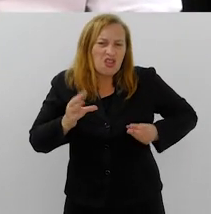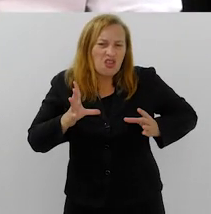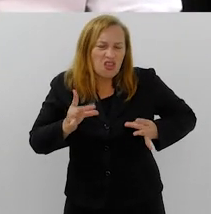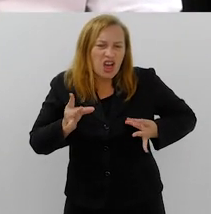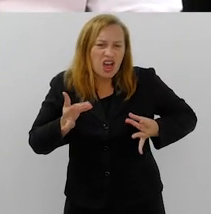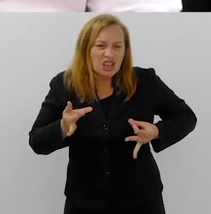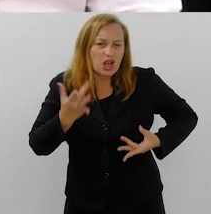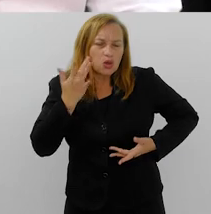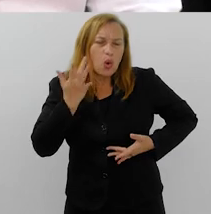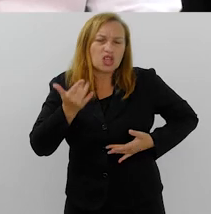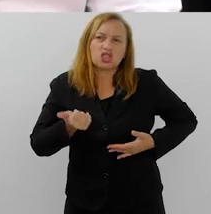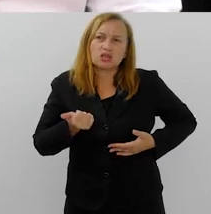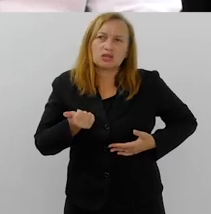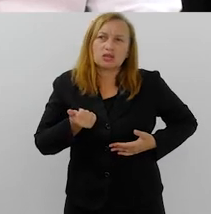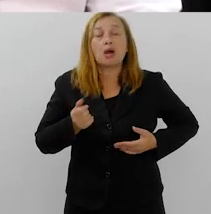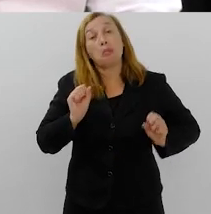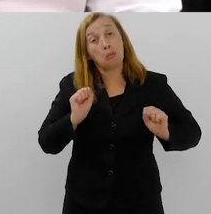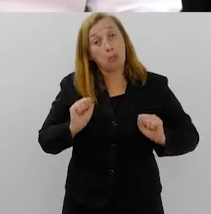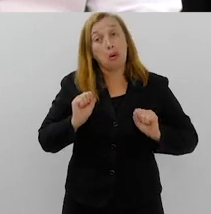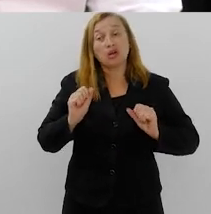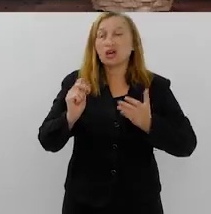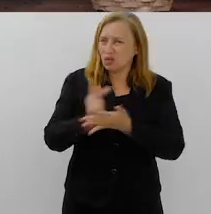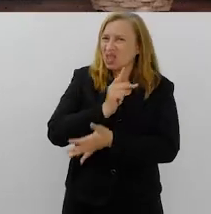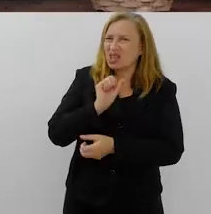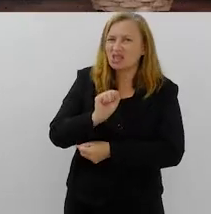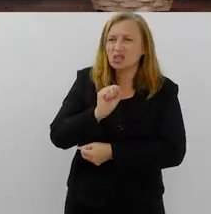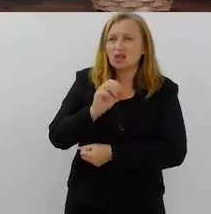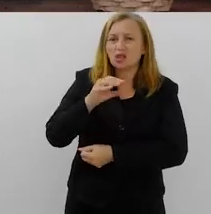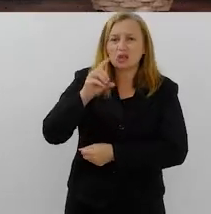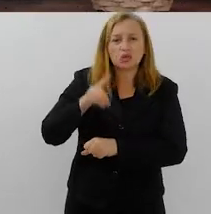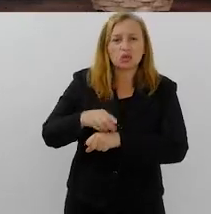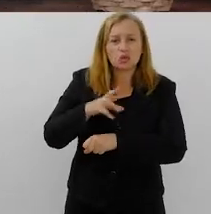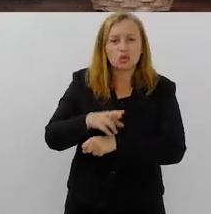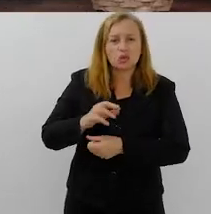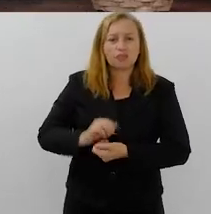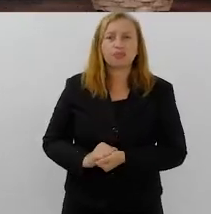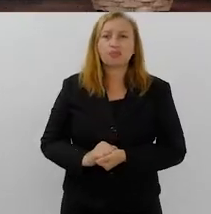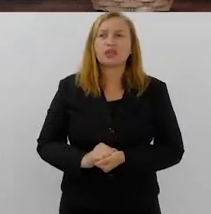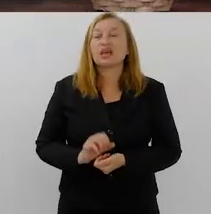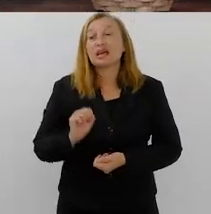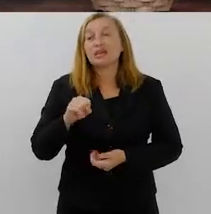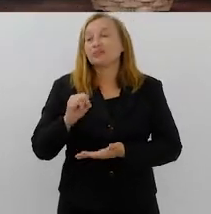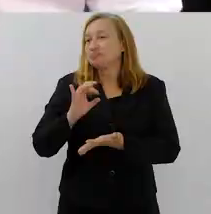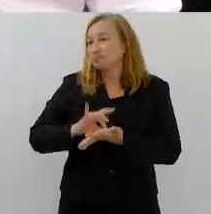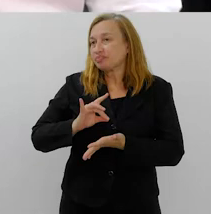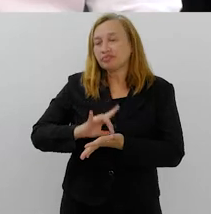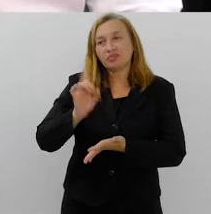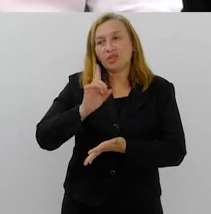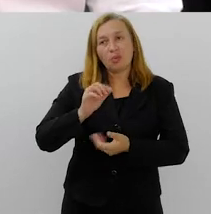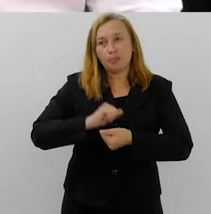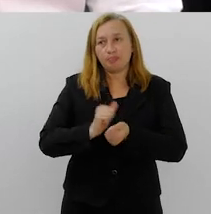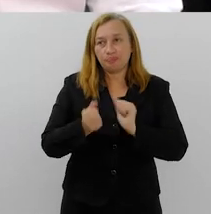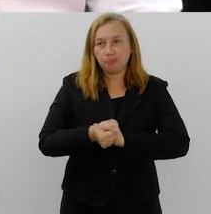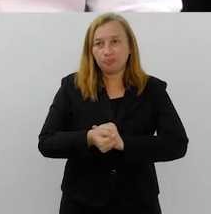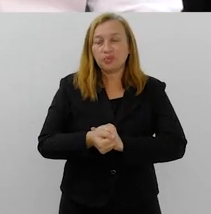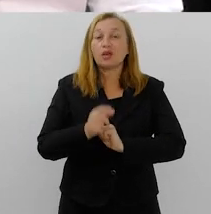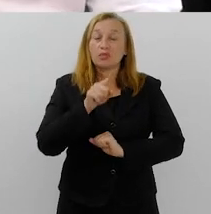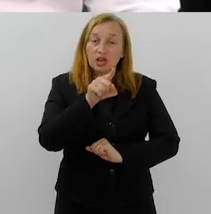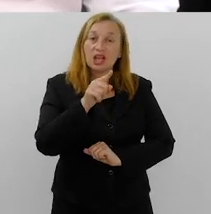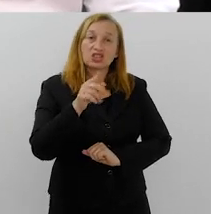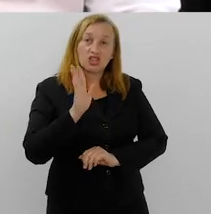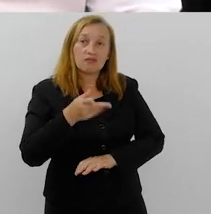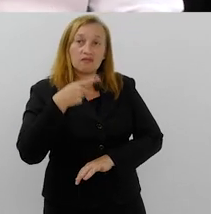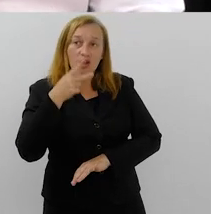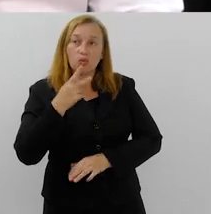flácida talvez E aí pode gerar sim acontece isso Dr Camila Então na verdade não é adequado tá